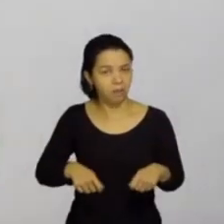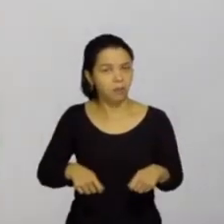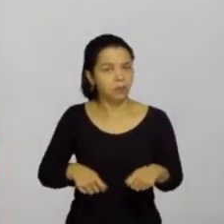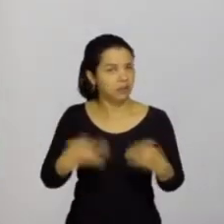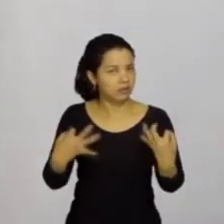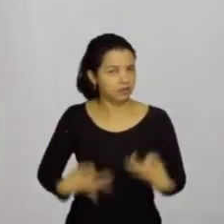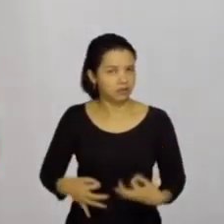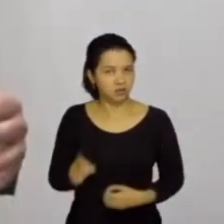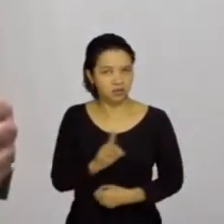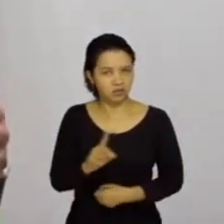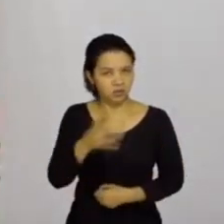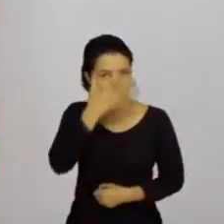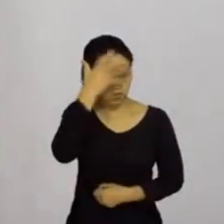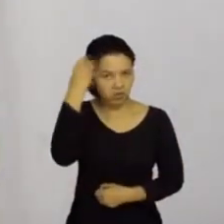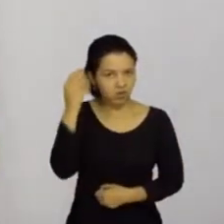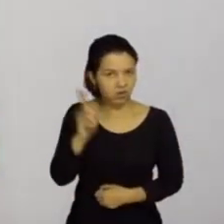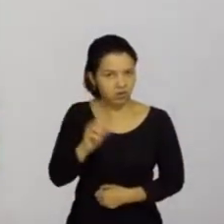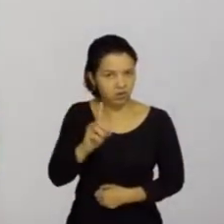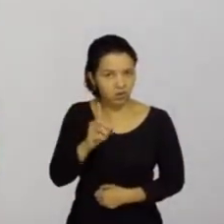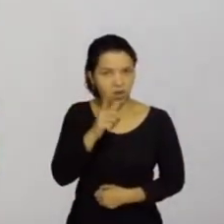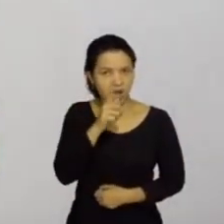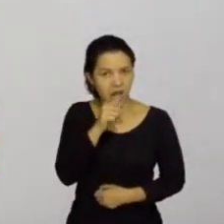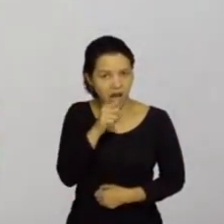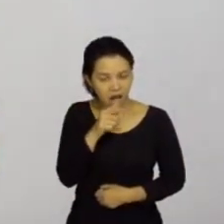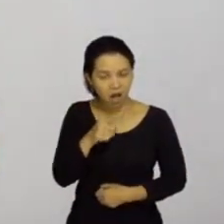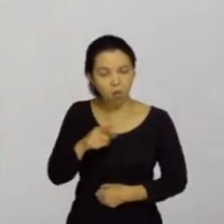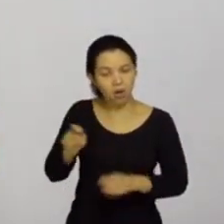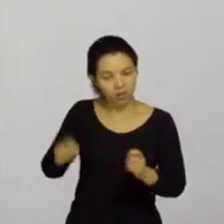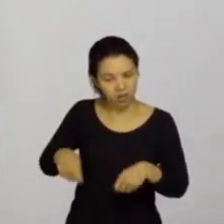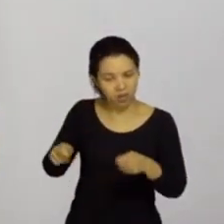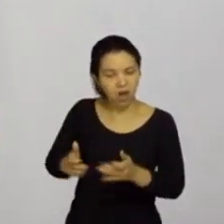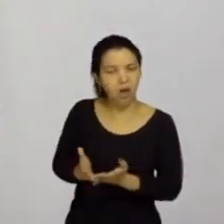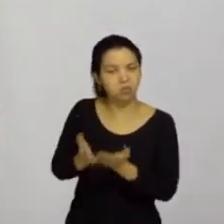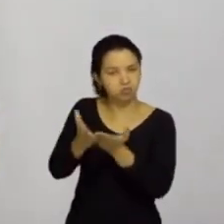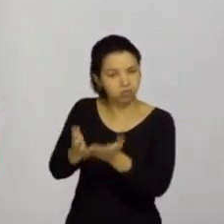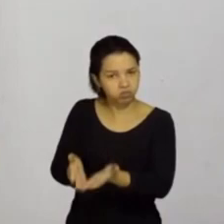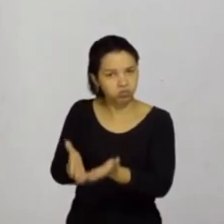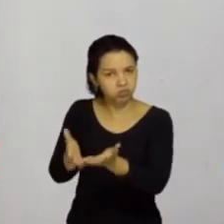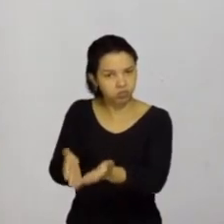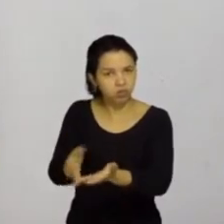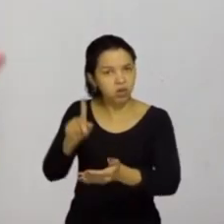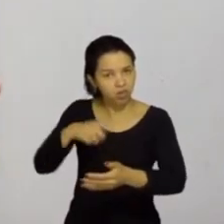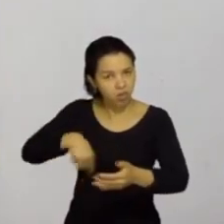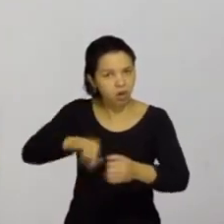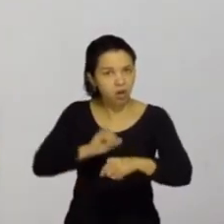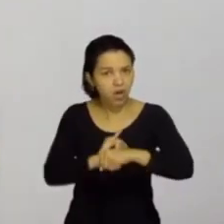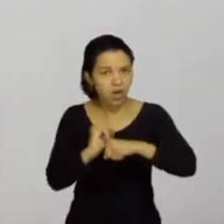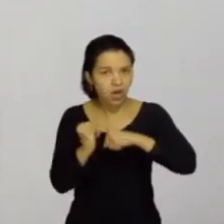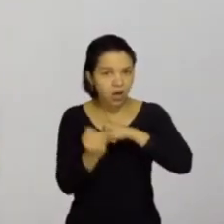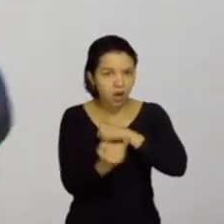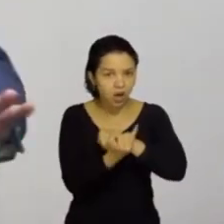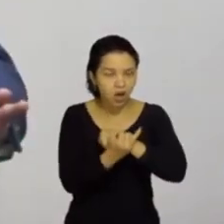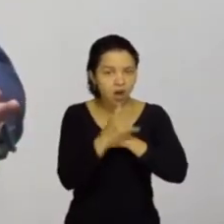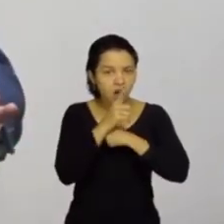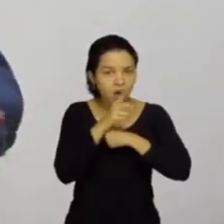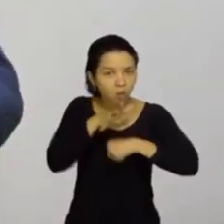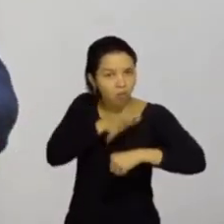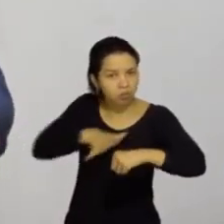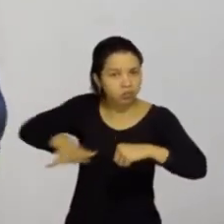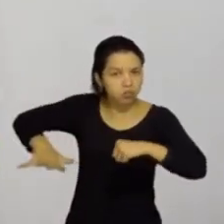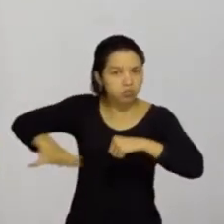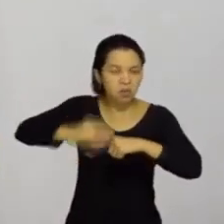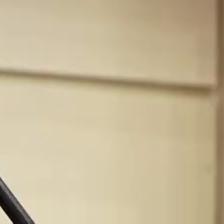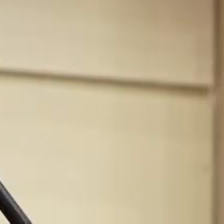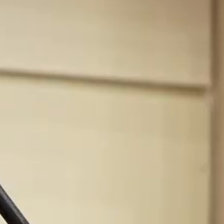justo esquecer da vocação náutica, que o próprio nome diz, ilha cercada, banhada por mar, ser esquecida